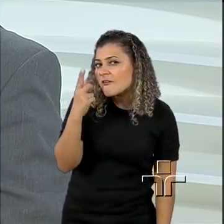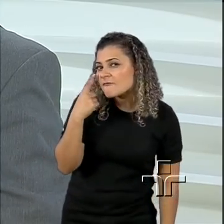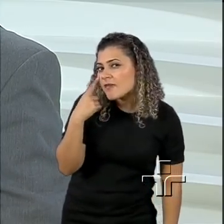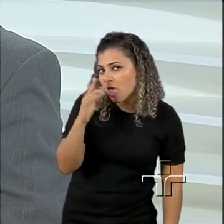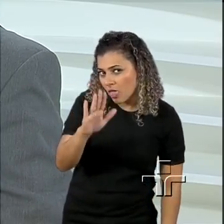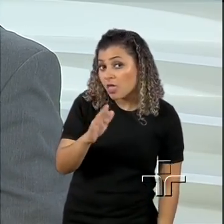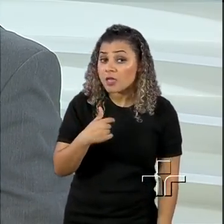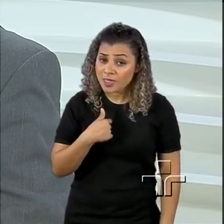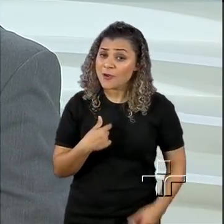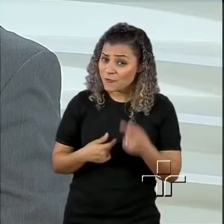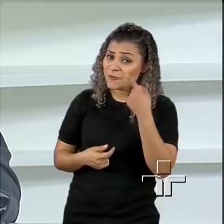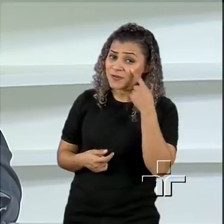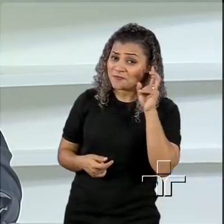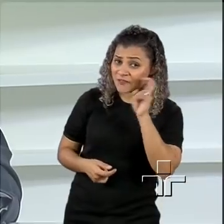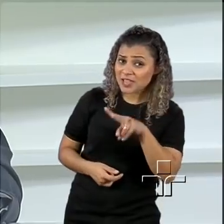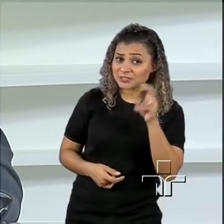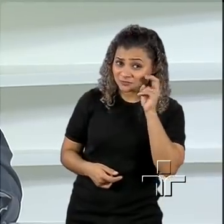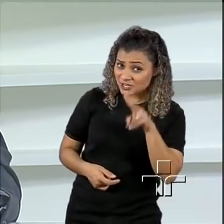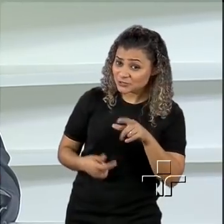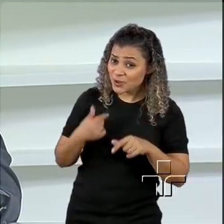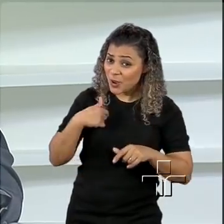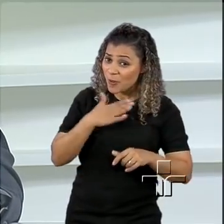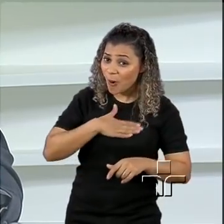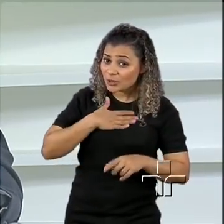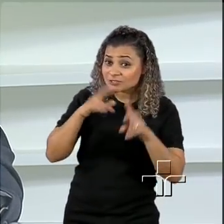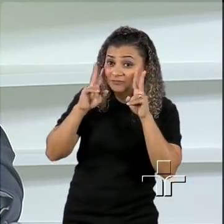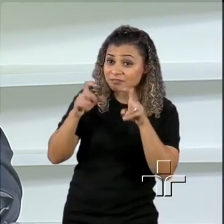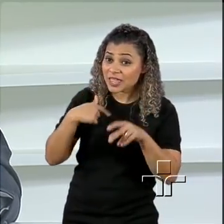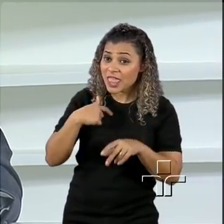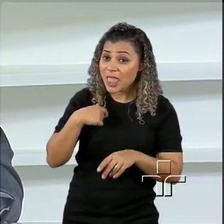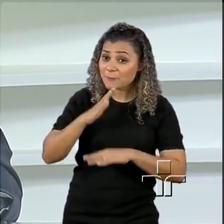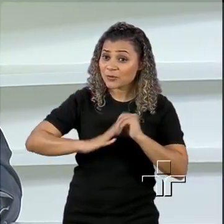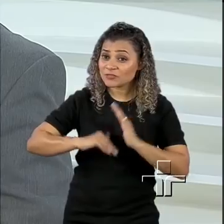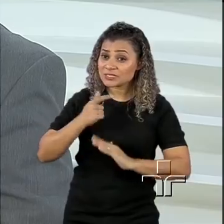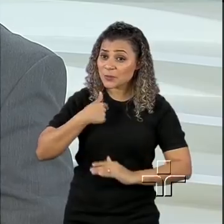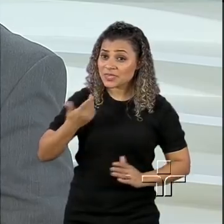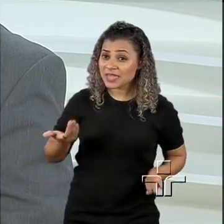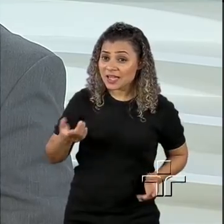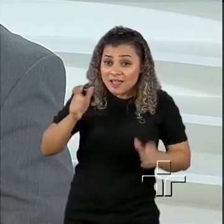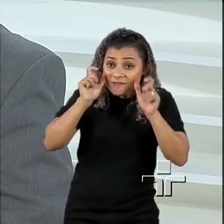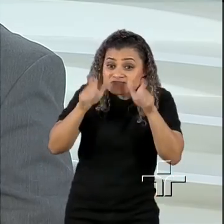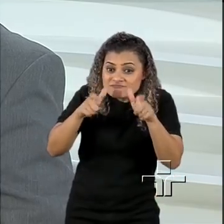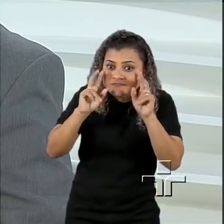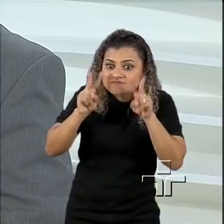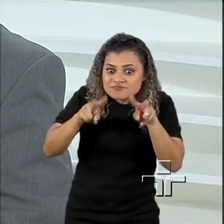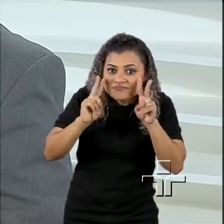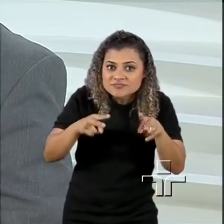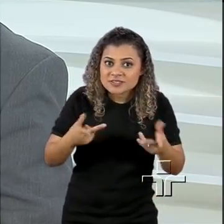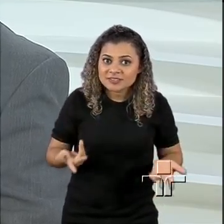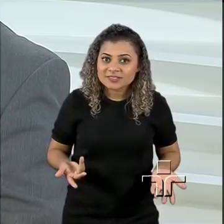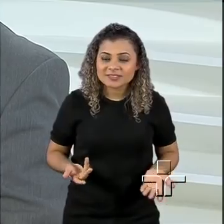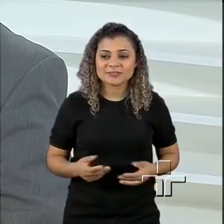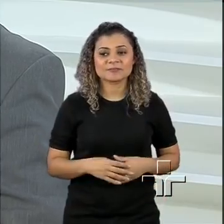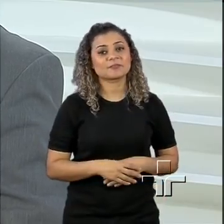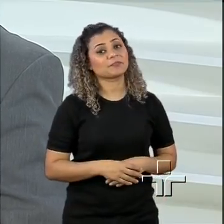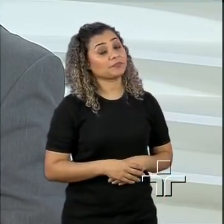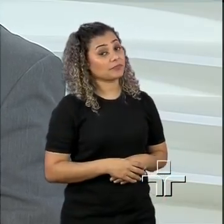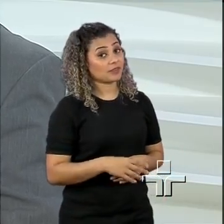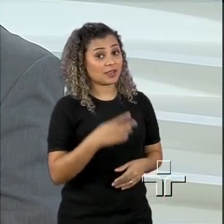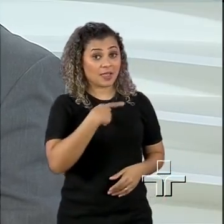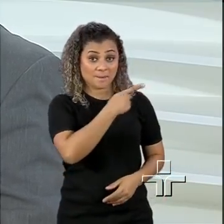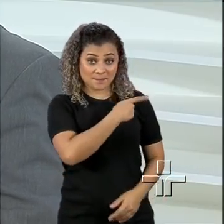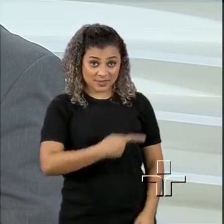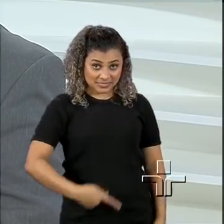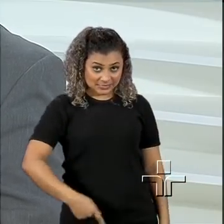Eu observo, sou bastante observador. Aliás, é minha profissão. Então vamos dialogar sobre isso. A presidenta Dilma,